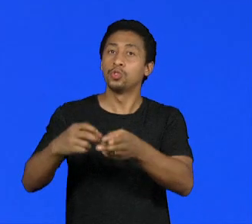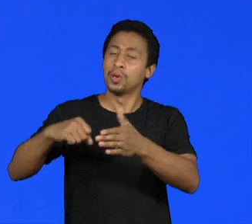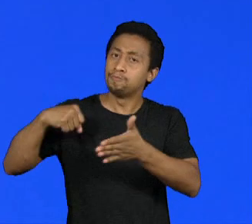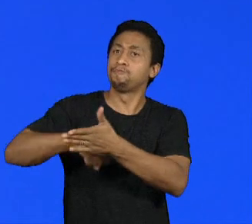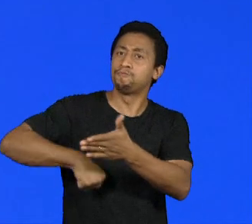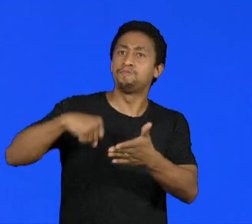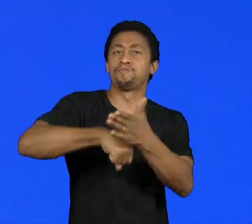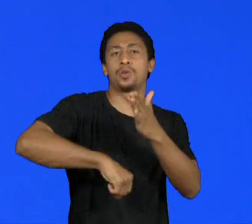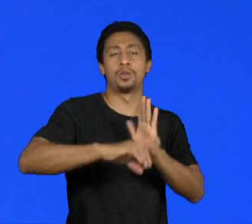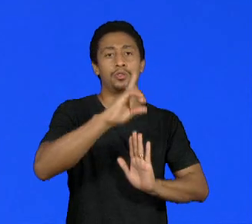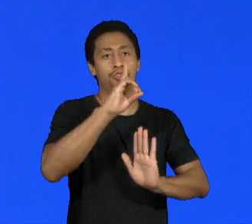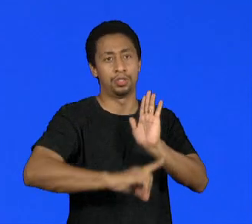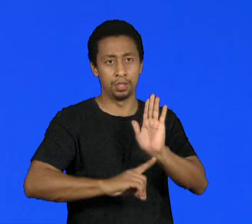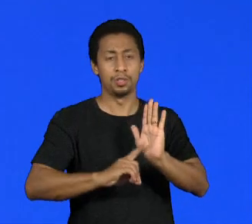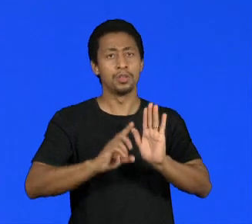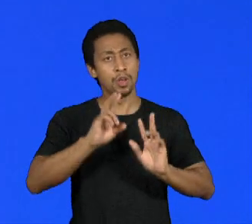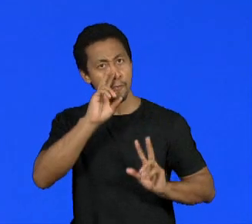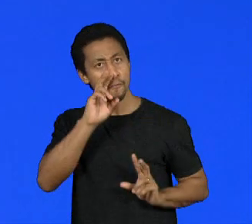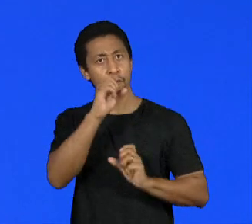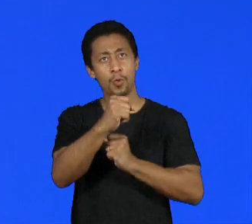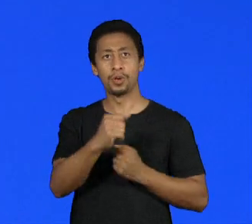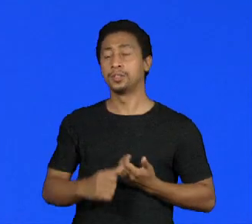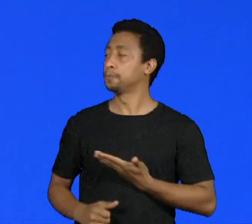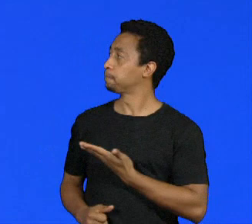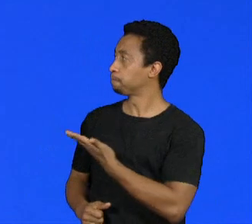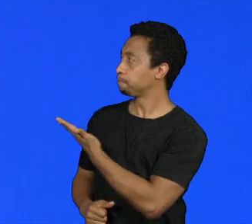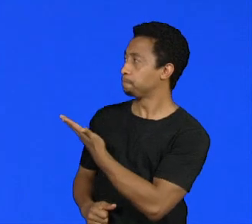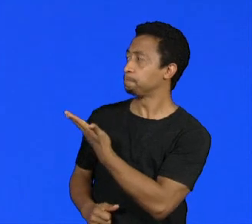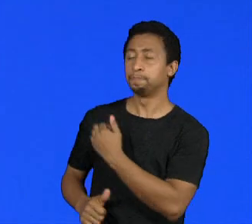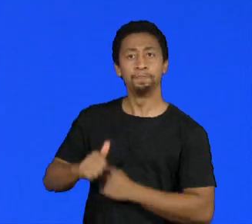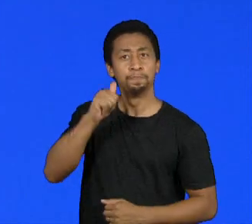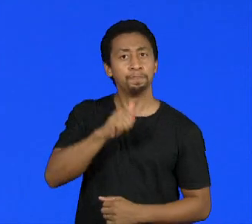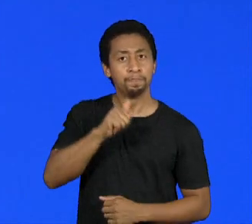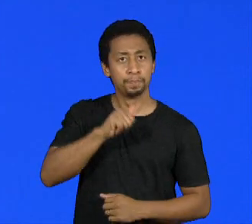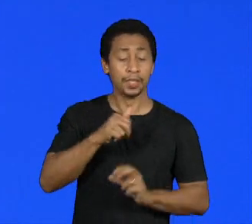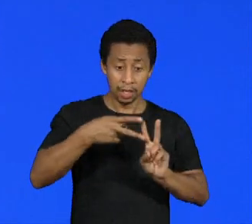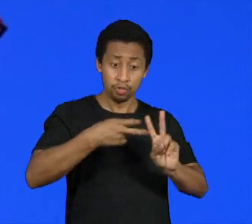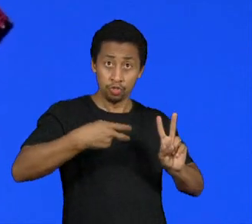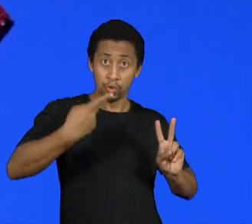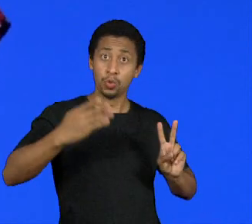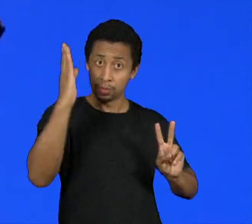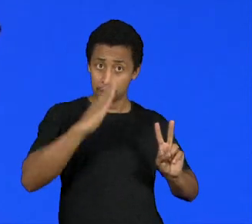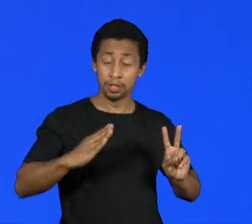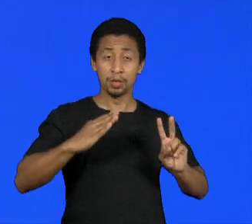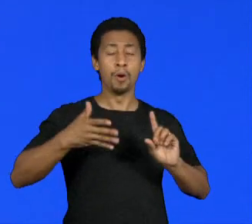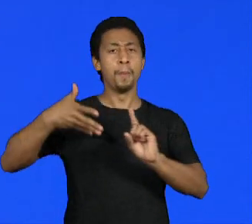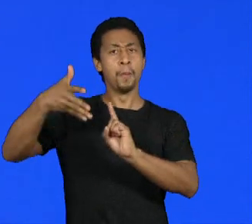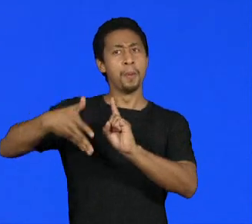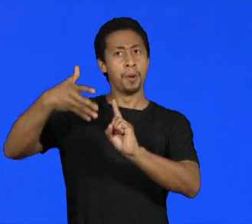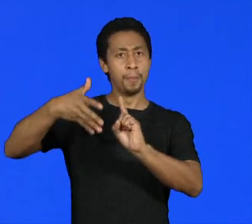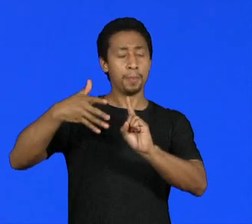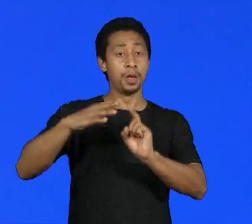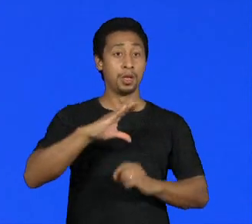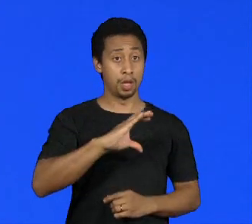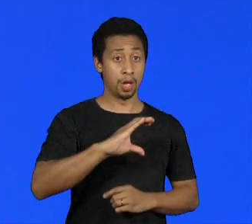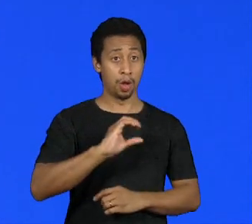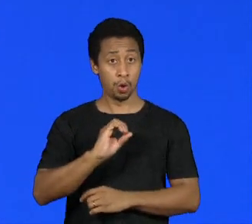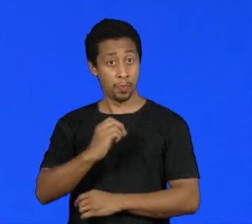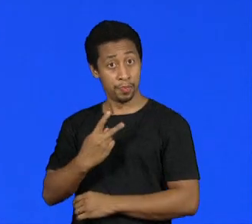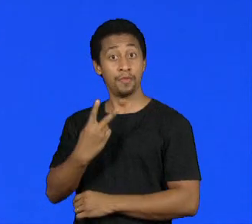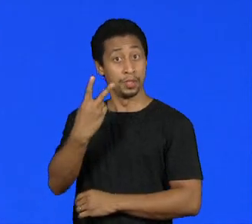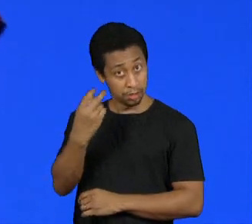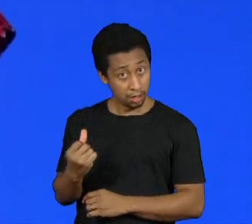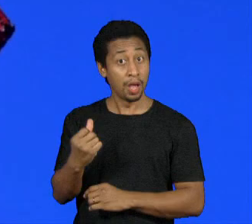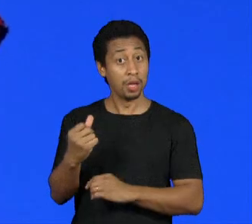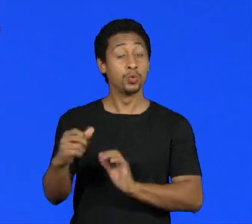direitos. A força da jovem indígena brasileira na abertura da COP26, a Conferência das Nações